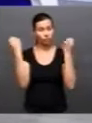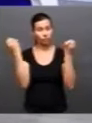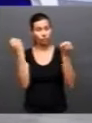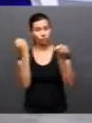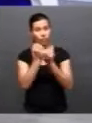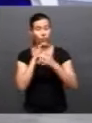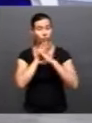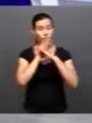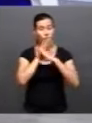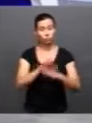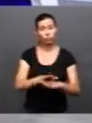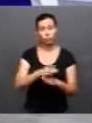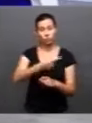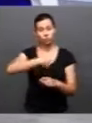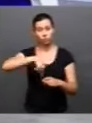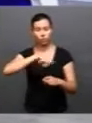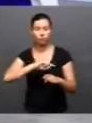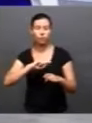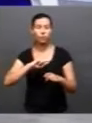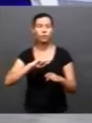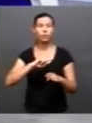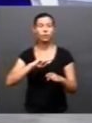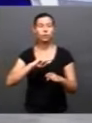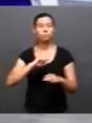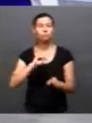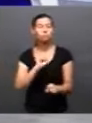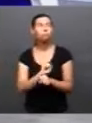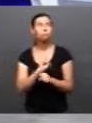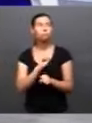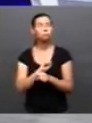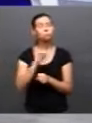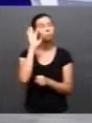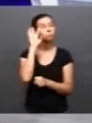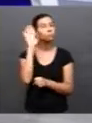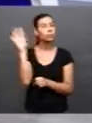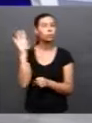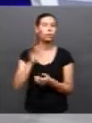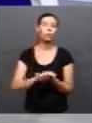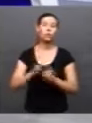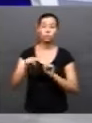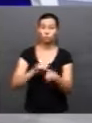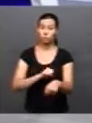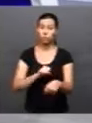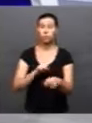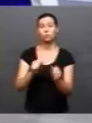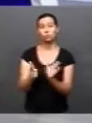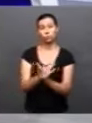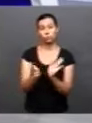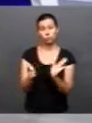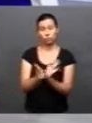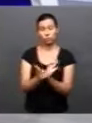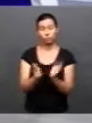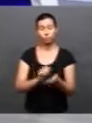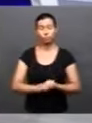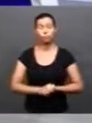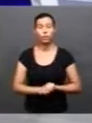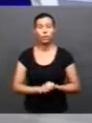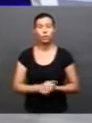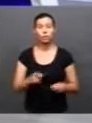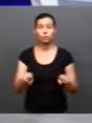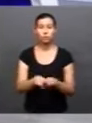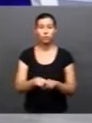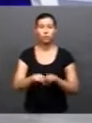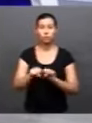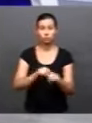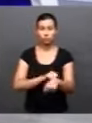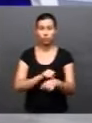possibilita a gente poder parar um tempo para fazer uma reflexão sobre a formação dos jornalistas nesse campo e a formação dos